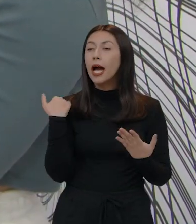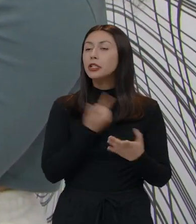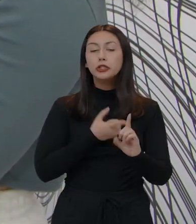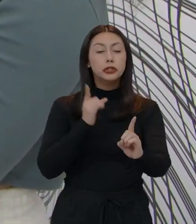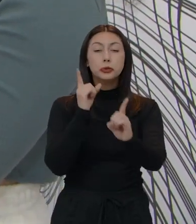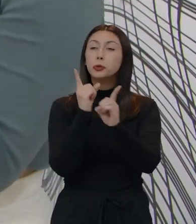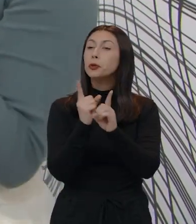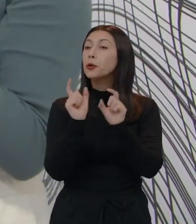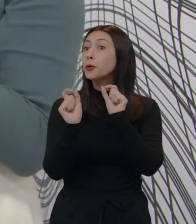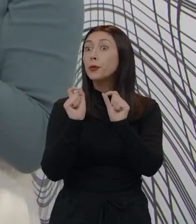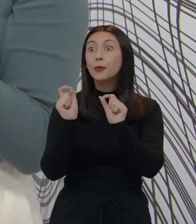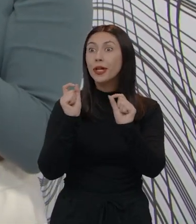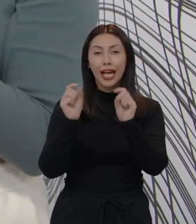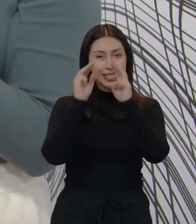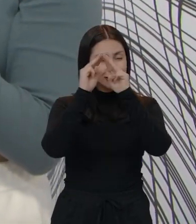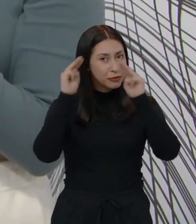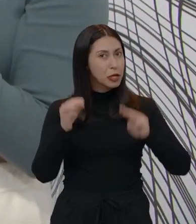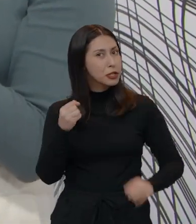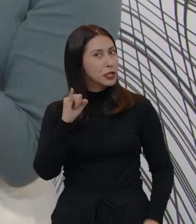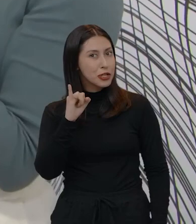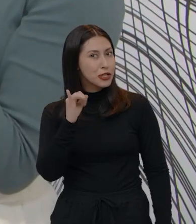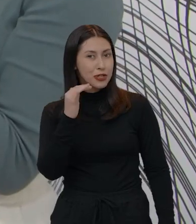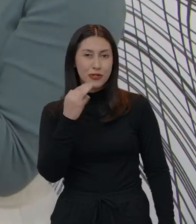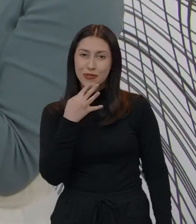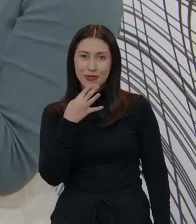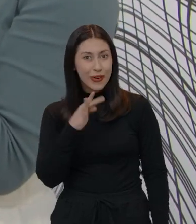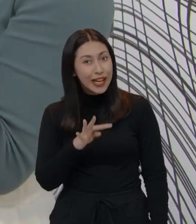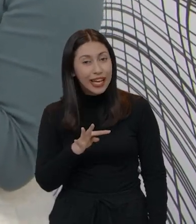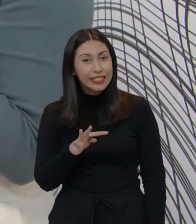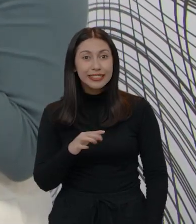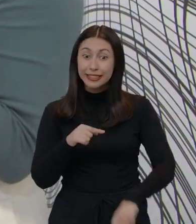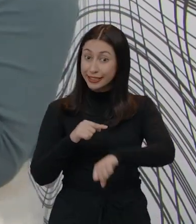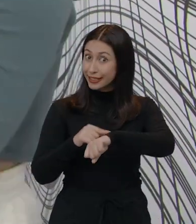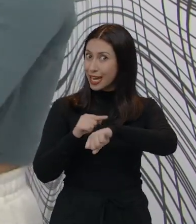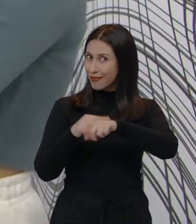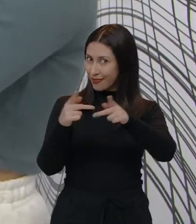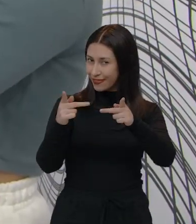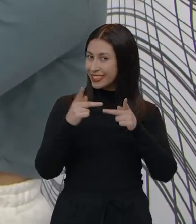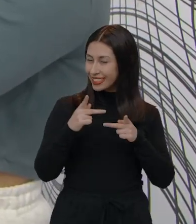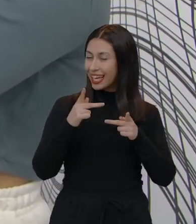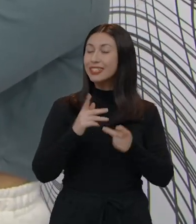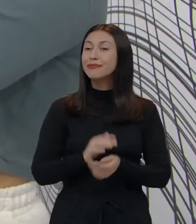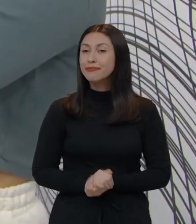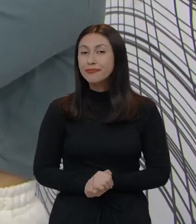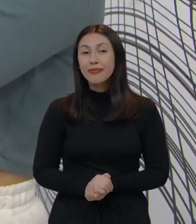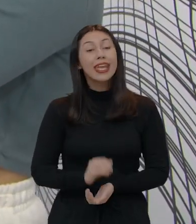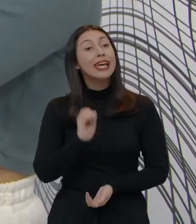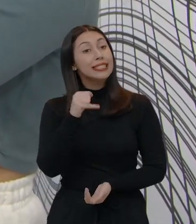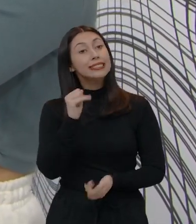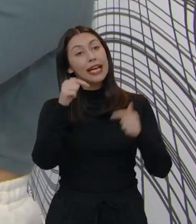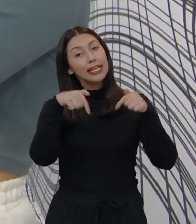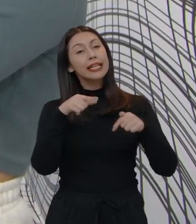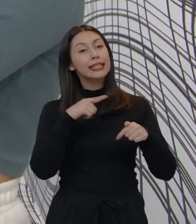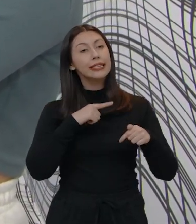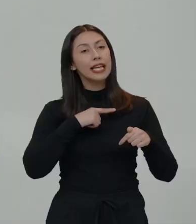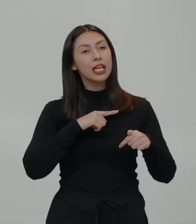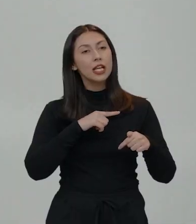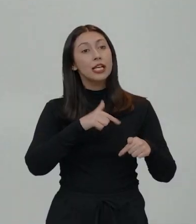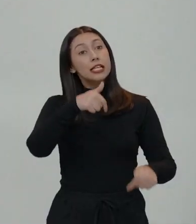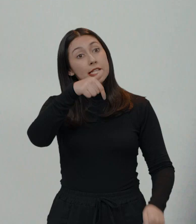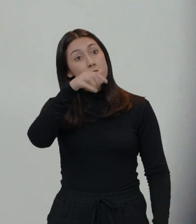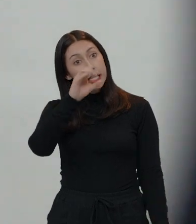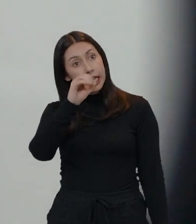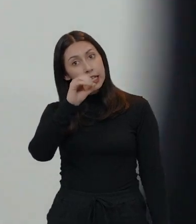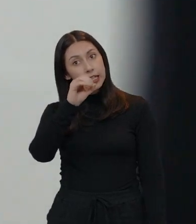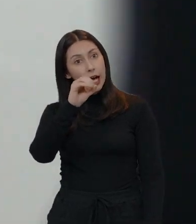encontra aqui no museu, para quem não conhece ainda, né, e ainda tem tempo, né, de vir visitar. Isso. Aqui dentro nós temos mais de 70